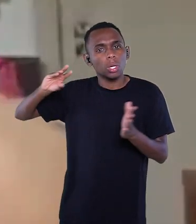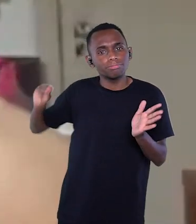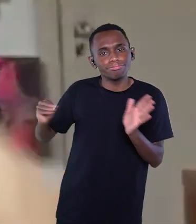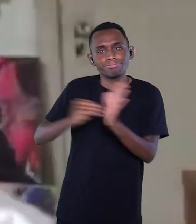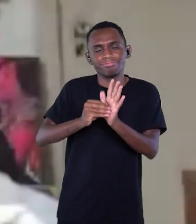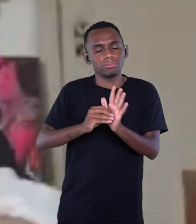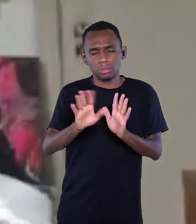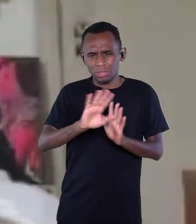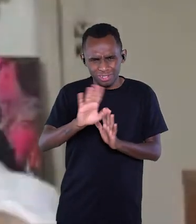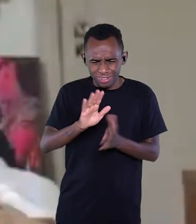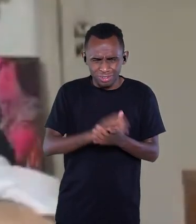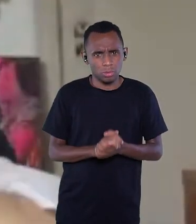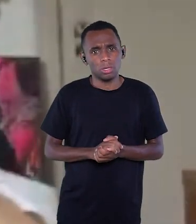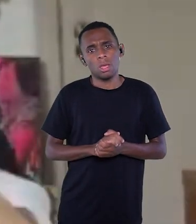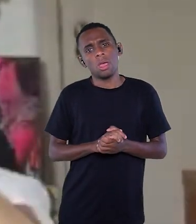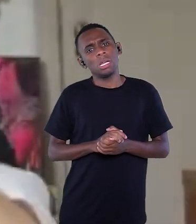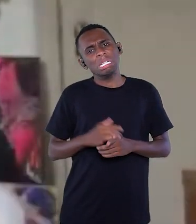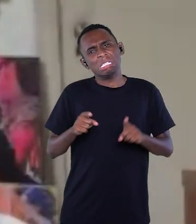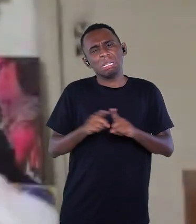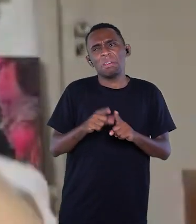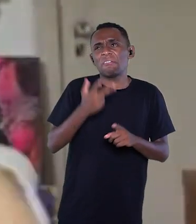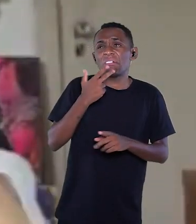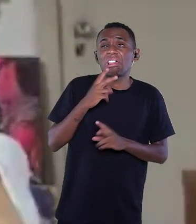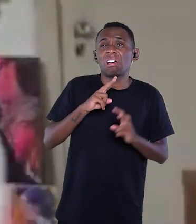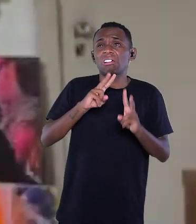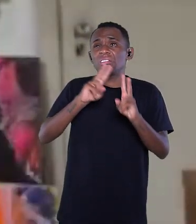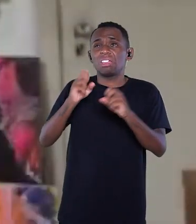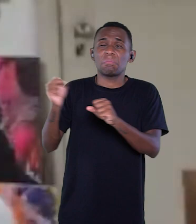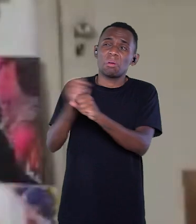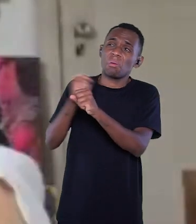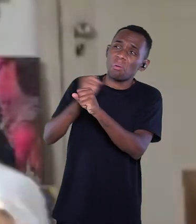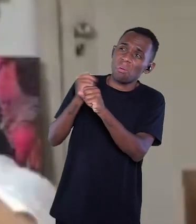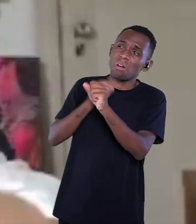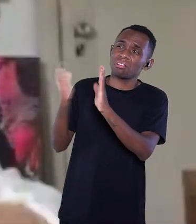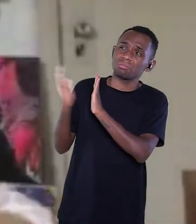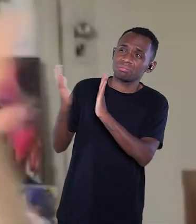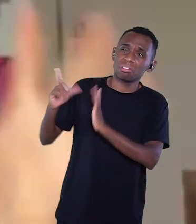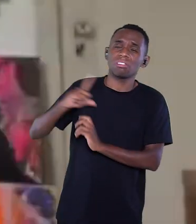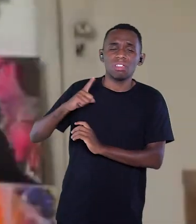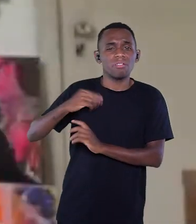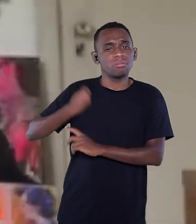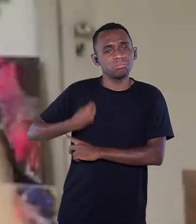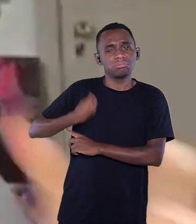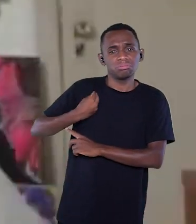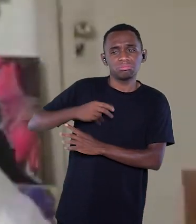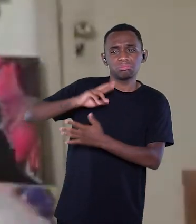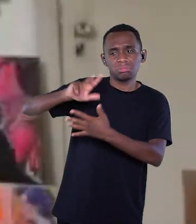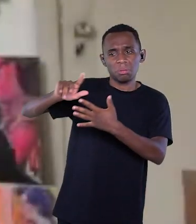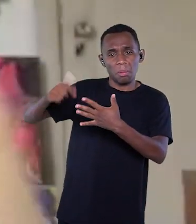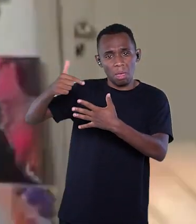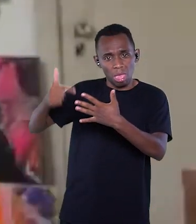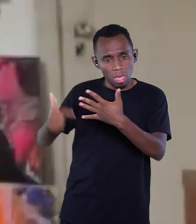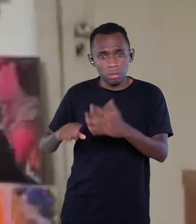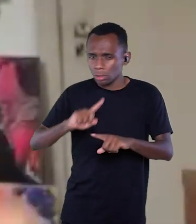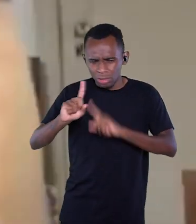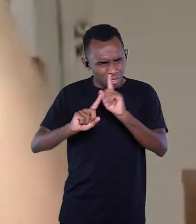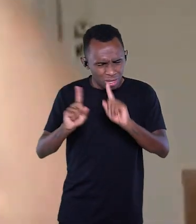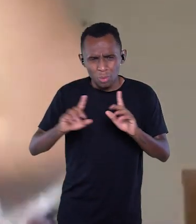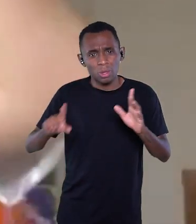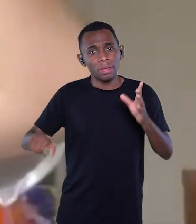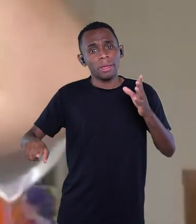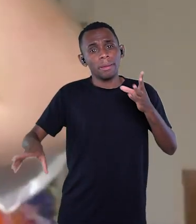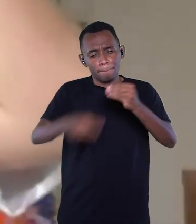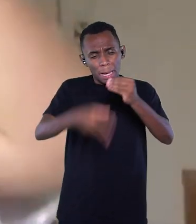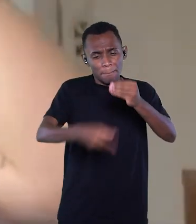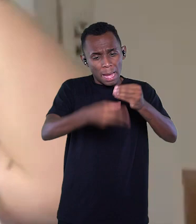tipo, vamos falar aqui sobre o ano tal, e aí falar, existiu essa. É mais assim, como que uma coisa vai puxando a